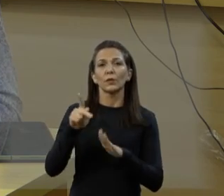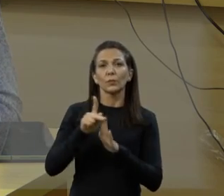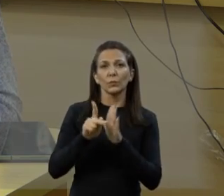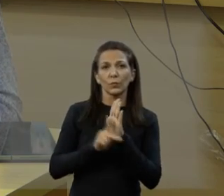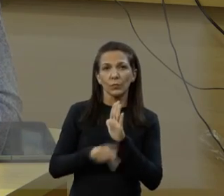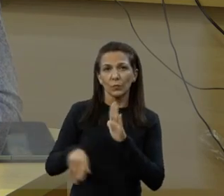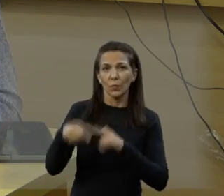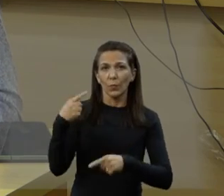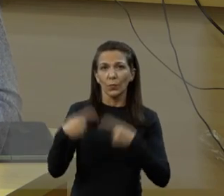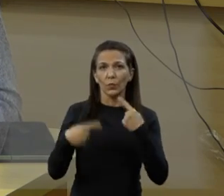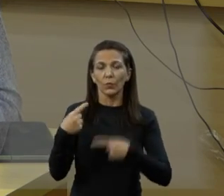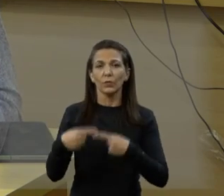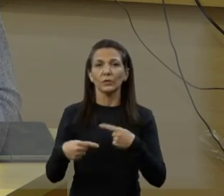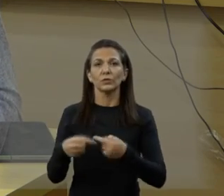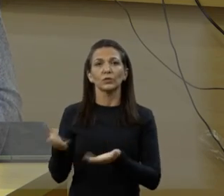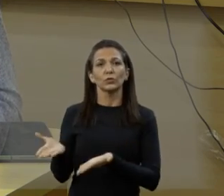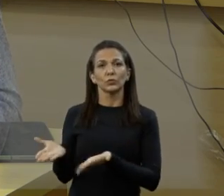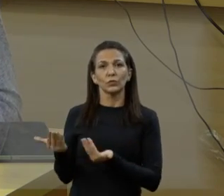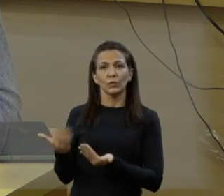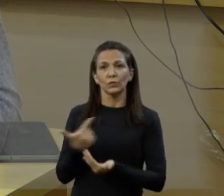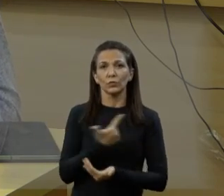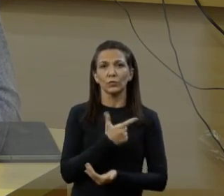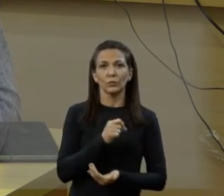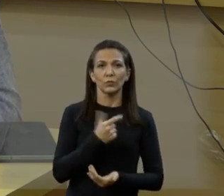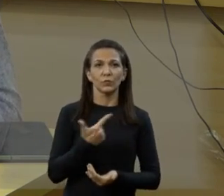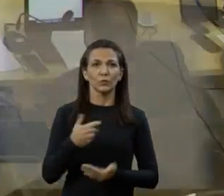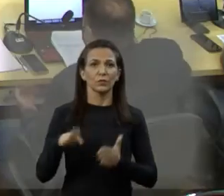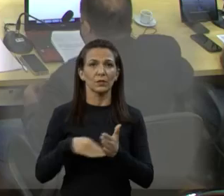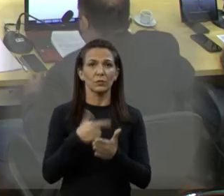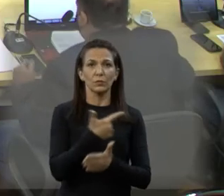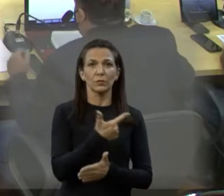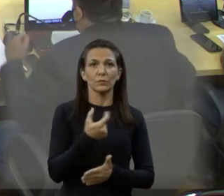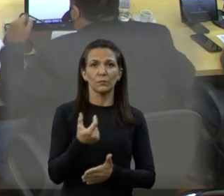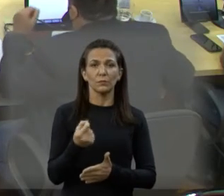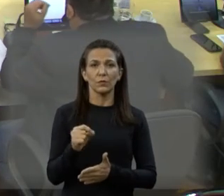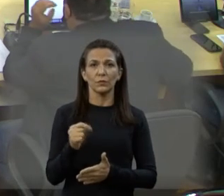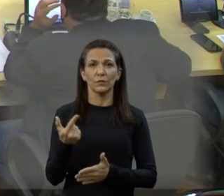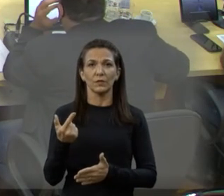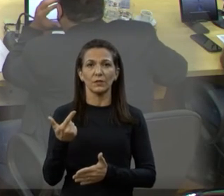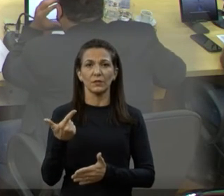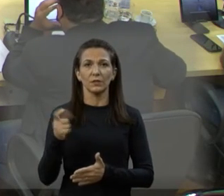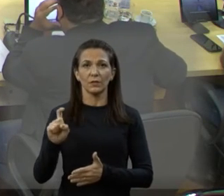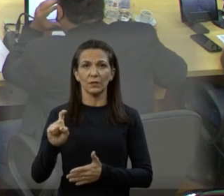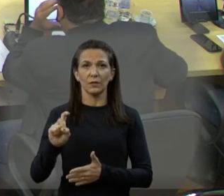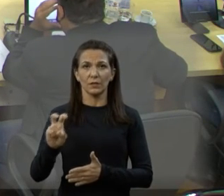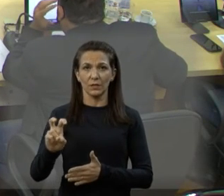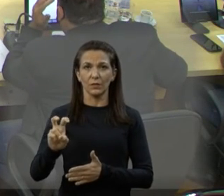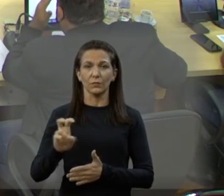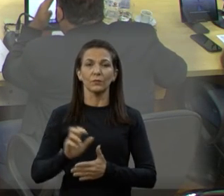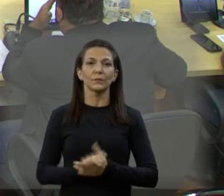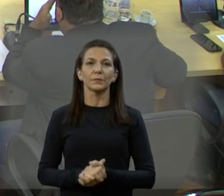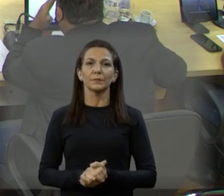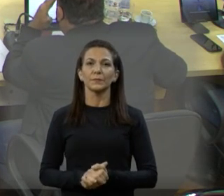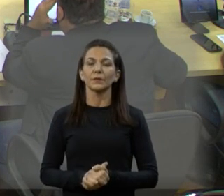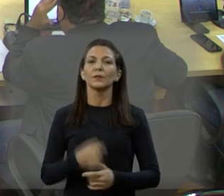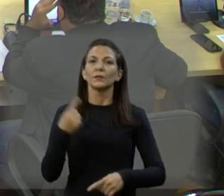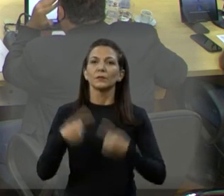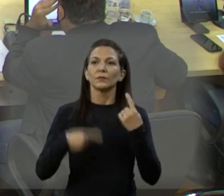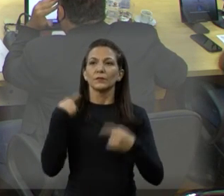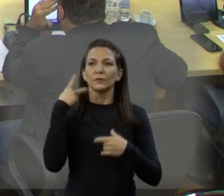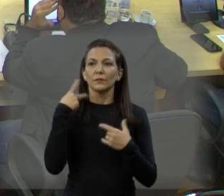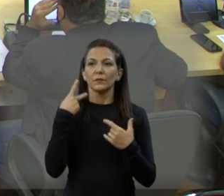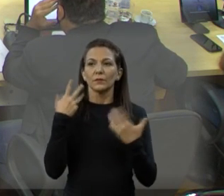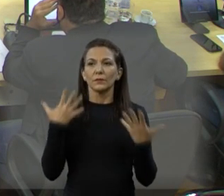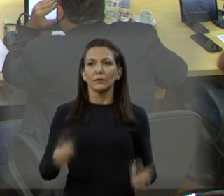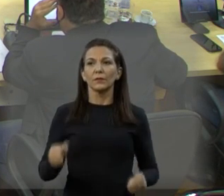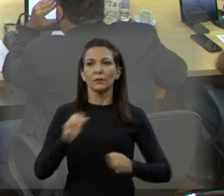compreendido entre os anos de 2022 c2025 e dá outras providências antes cussão Cerrado discussão jogadores estiverem